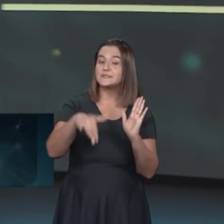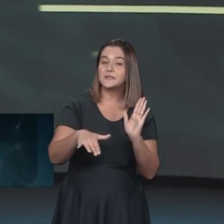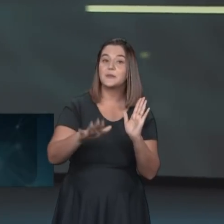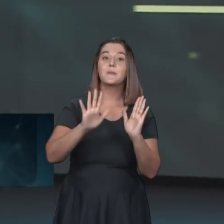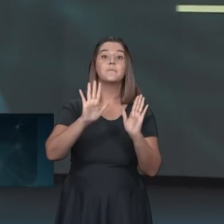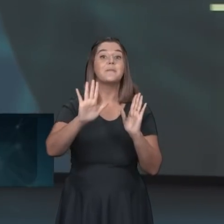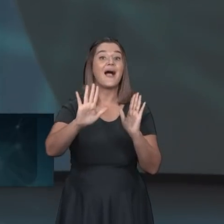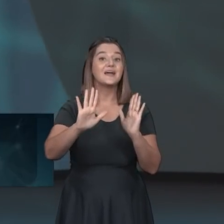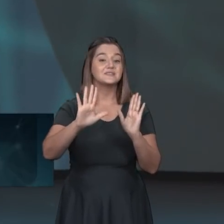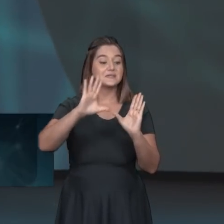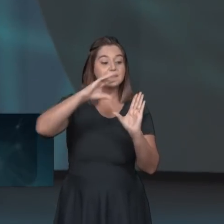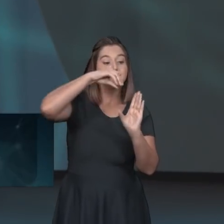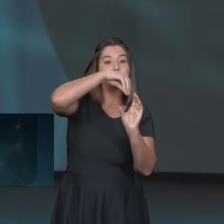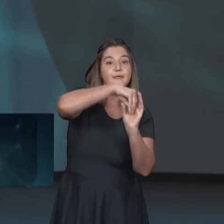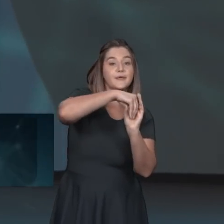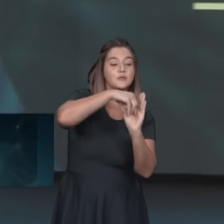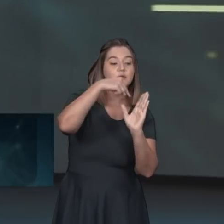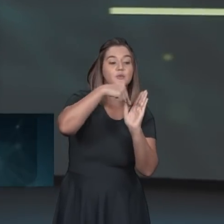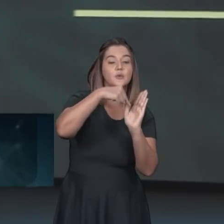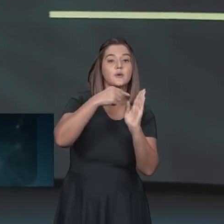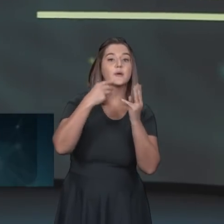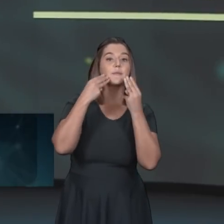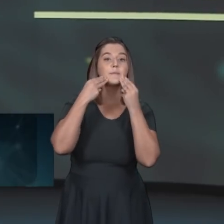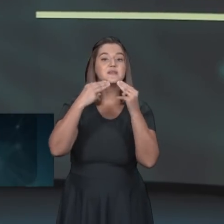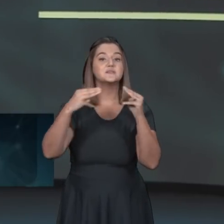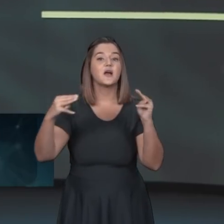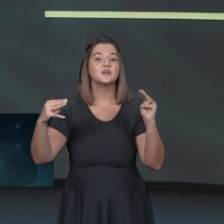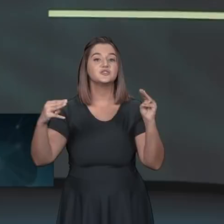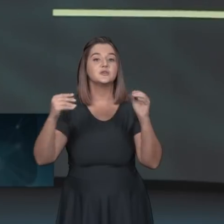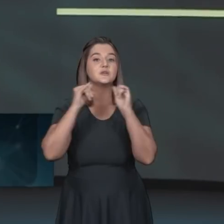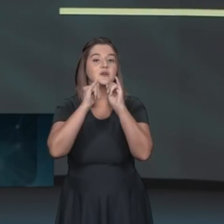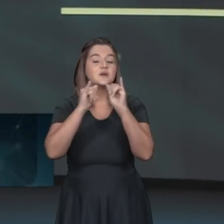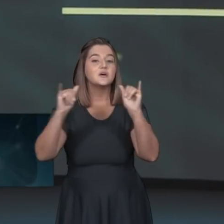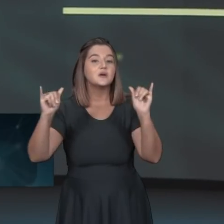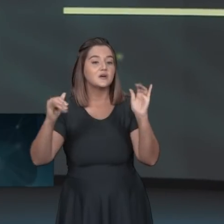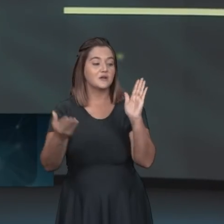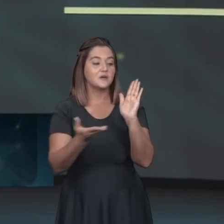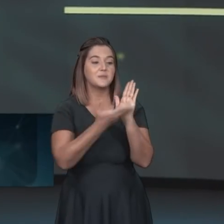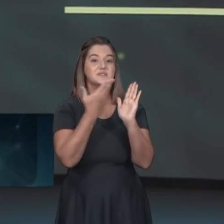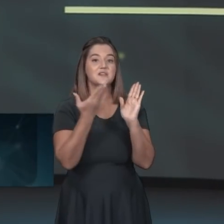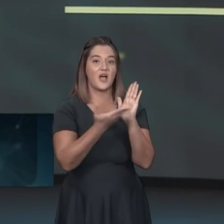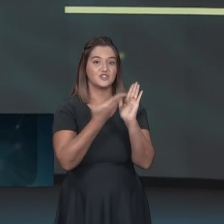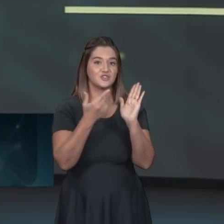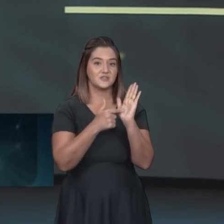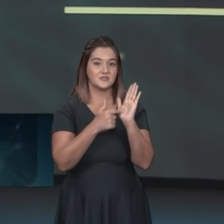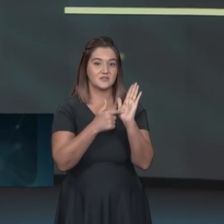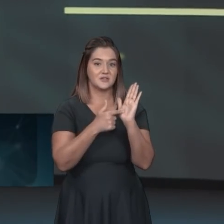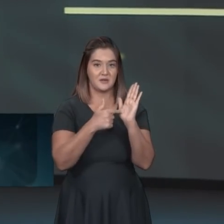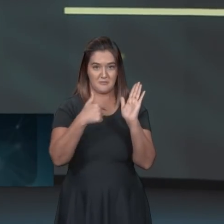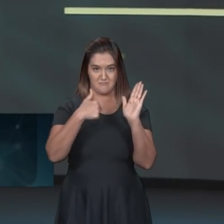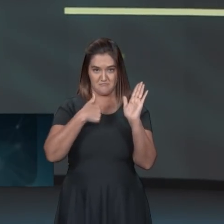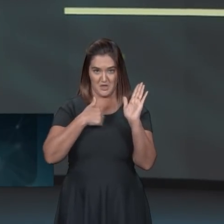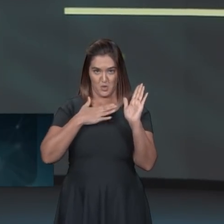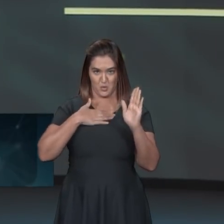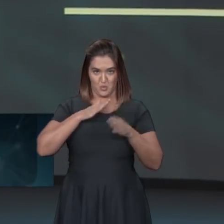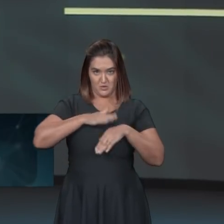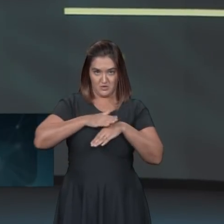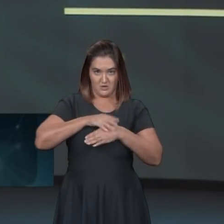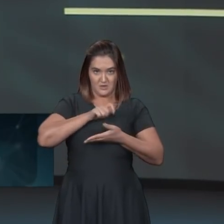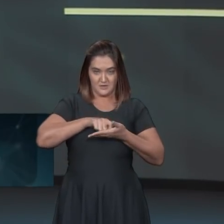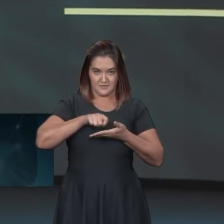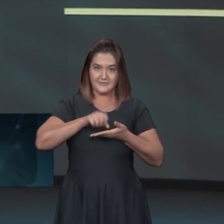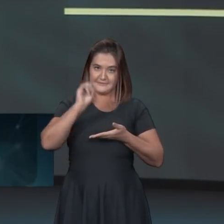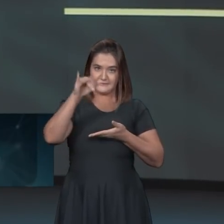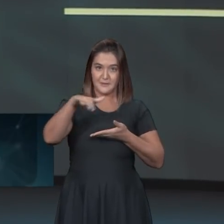mensagem que esse estudo apresenta, que na verdade não é a mensagem nem desse autor, nem desse canal de